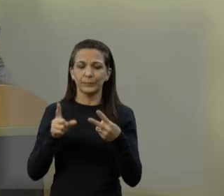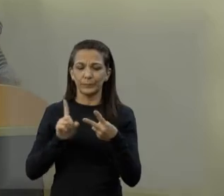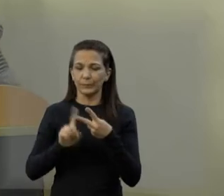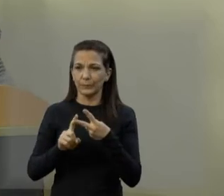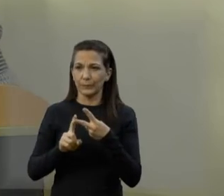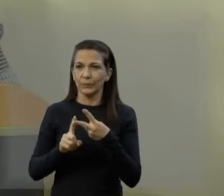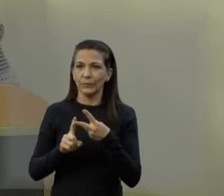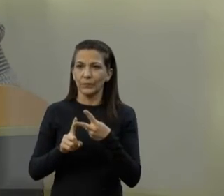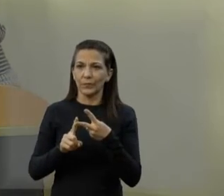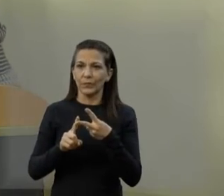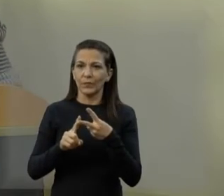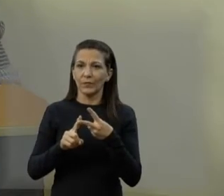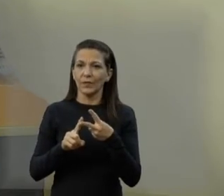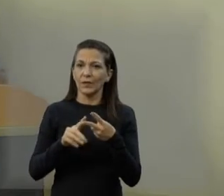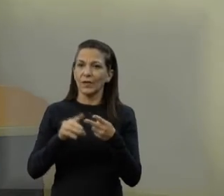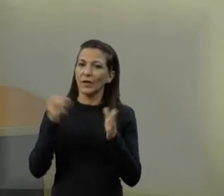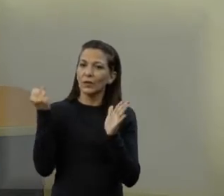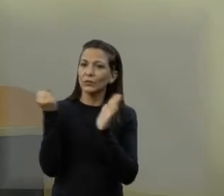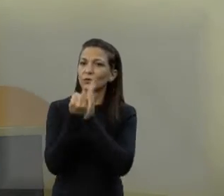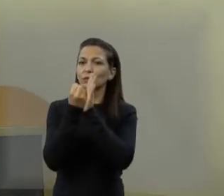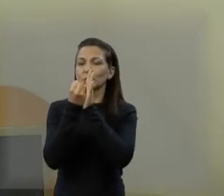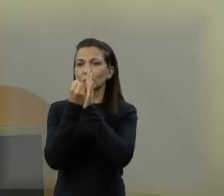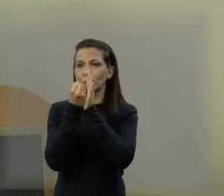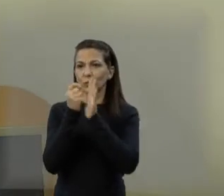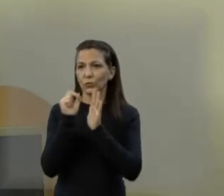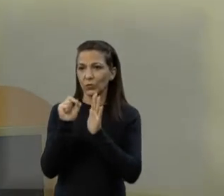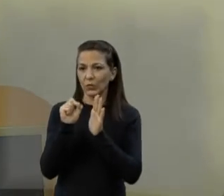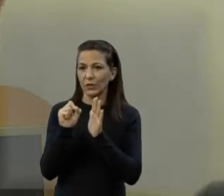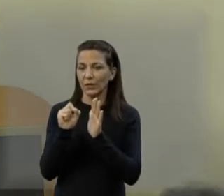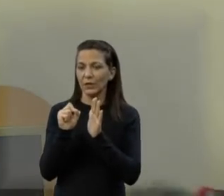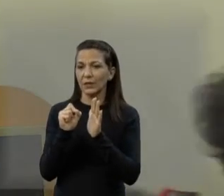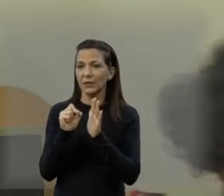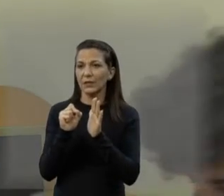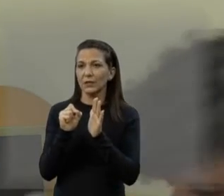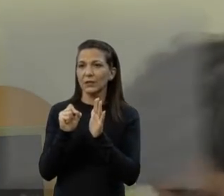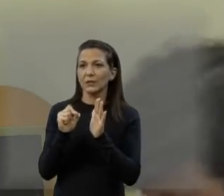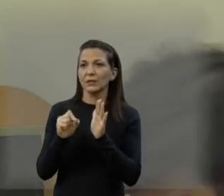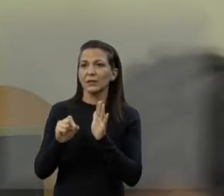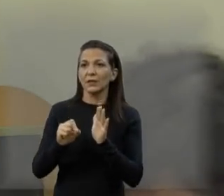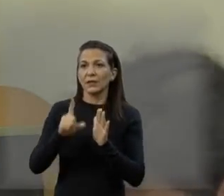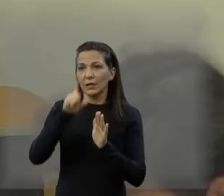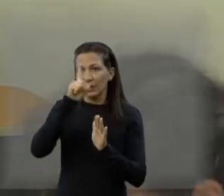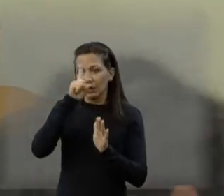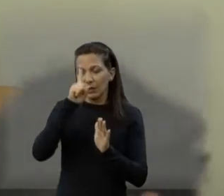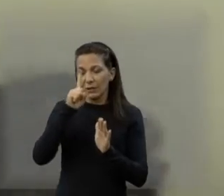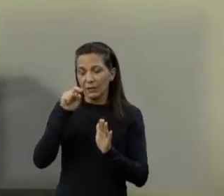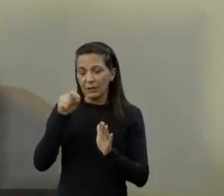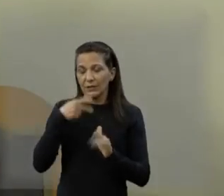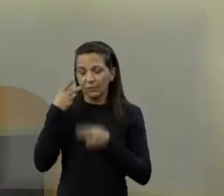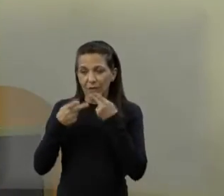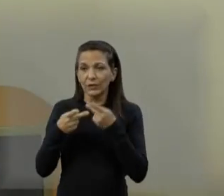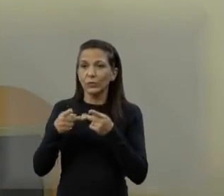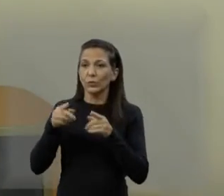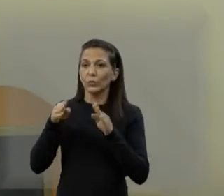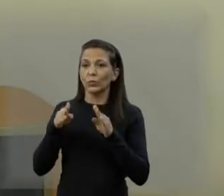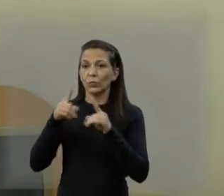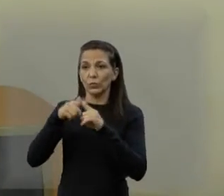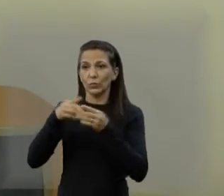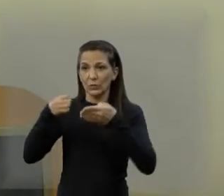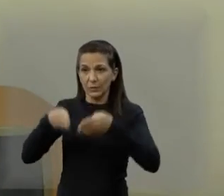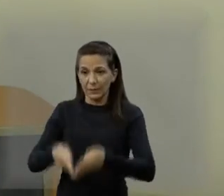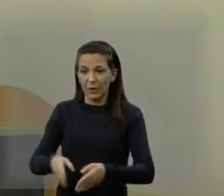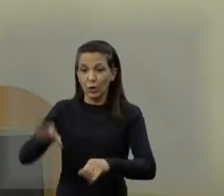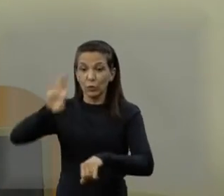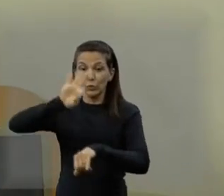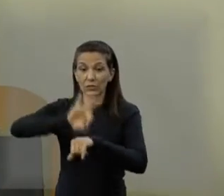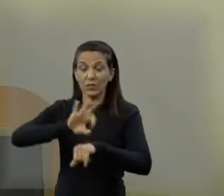presentear questão simbólica porque a gente tá falando do mais prestigiado cemitério da cidade cemitério São Bento no centro da cidade